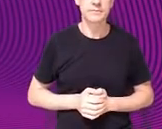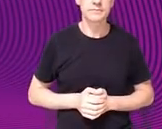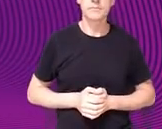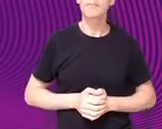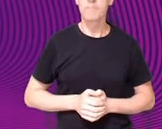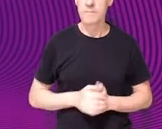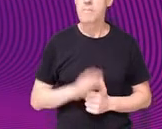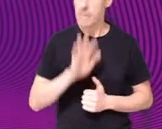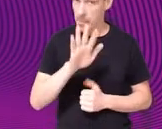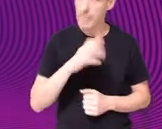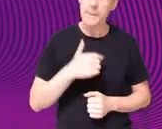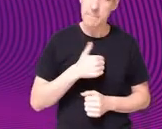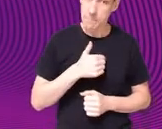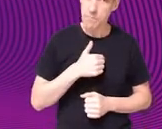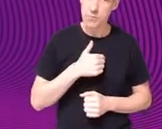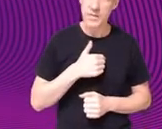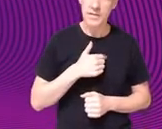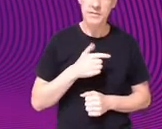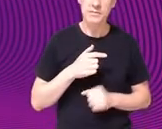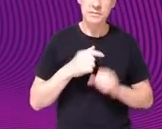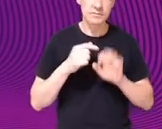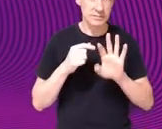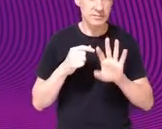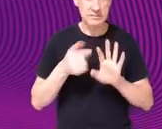se não me engano, são 25 minutos que nós temos.